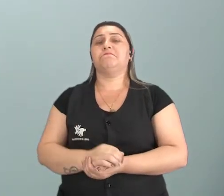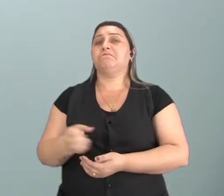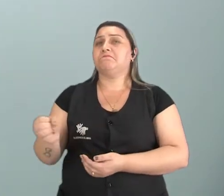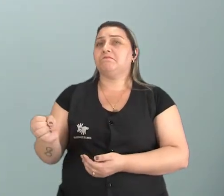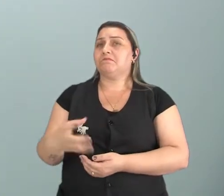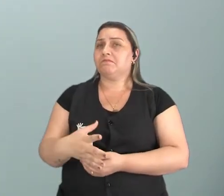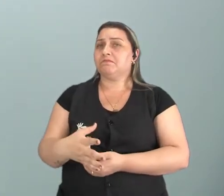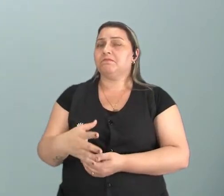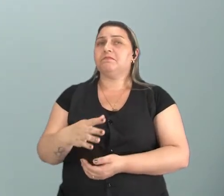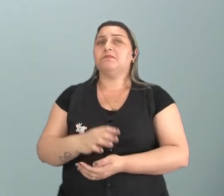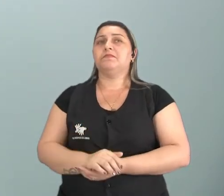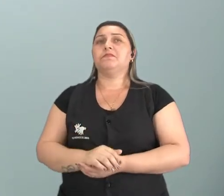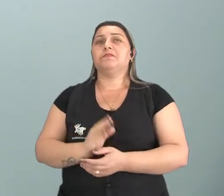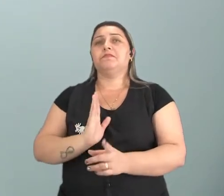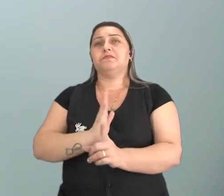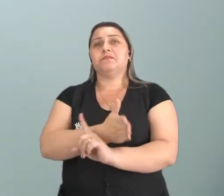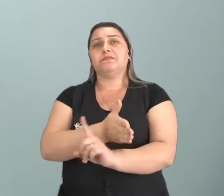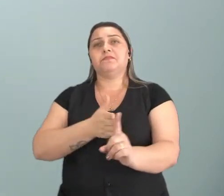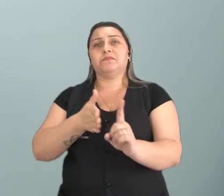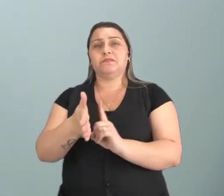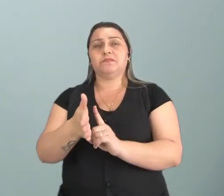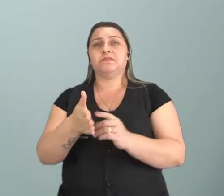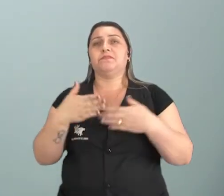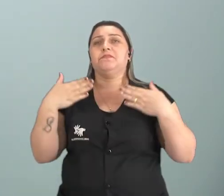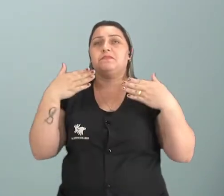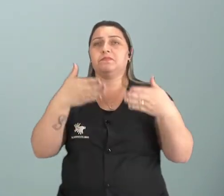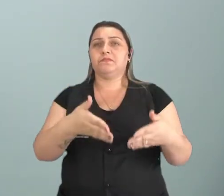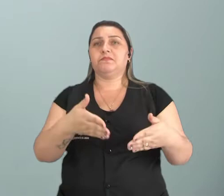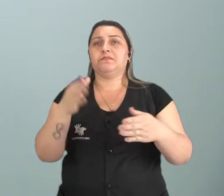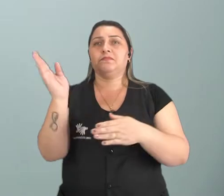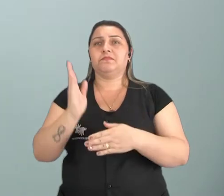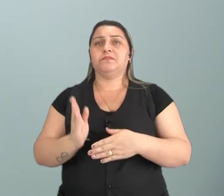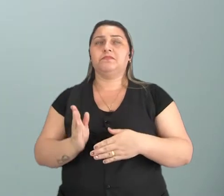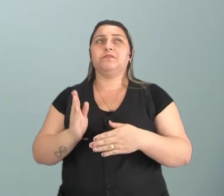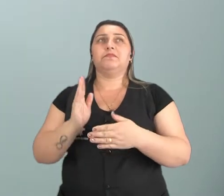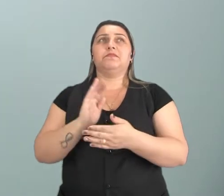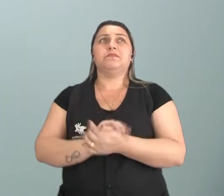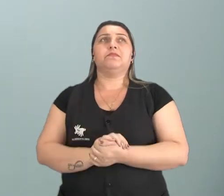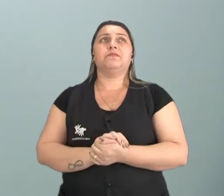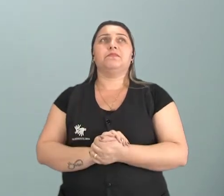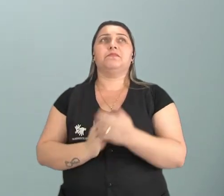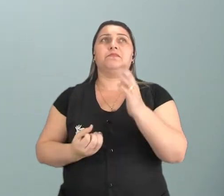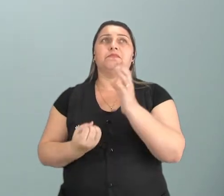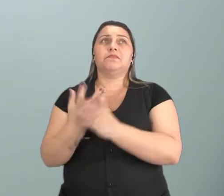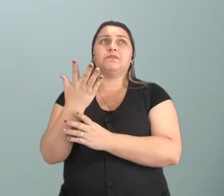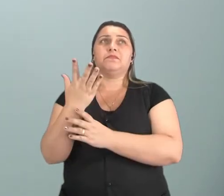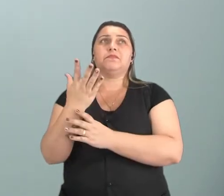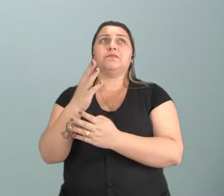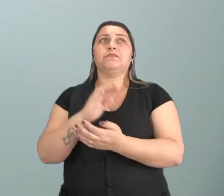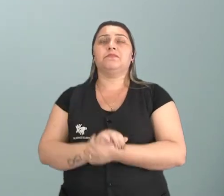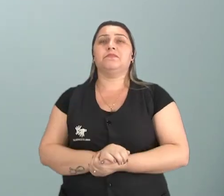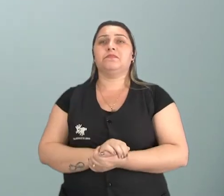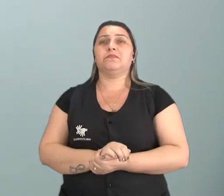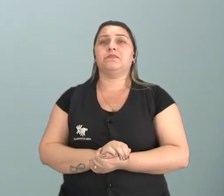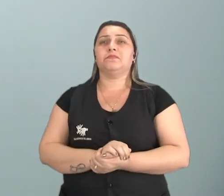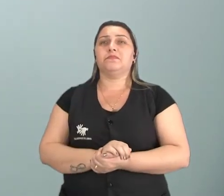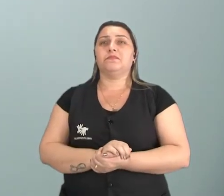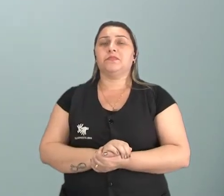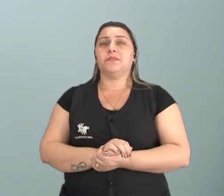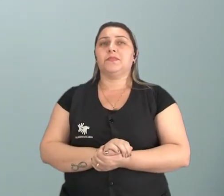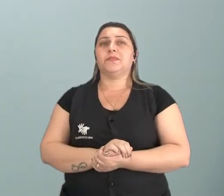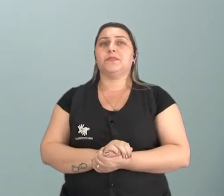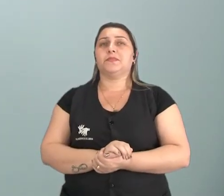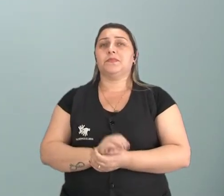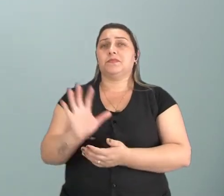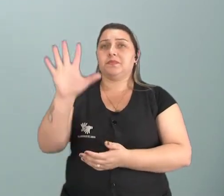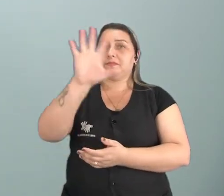nova dessa modalidade ter vindo para o Brasil. Até mesmo a criação dela, sem ser no Brasil, né? A